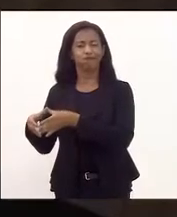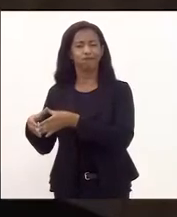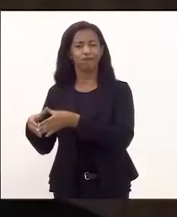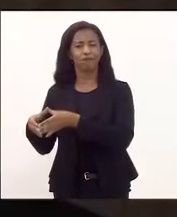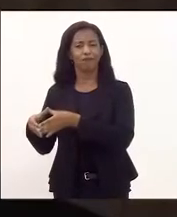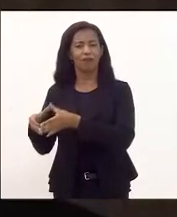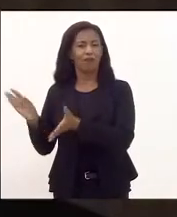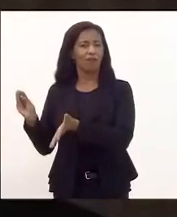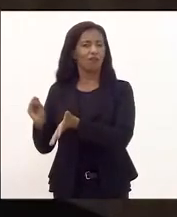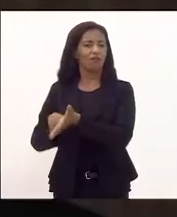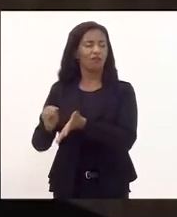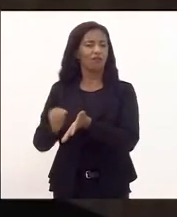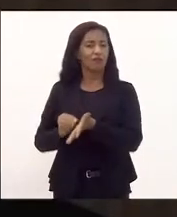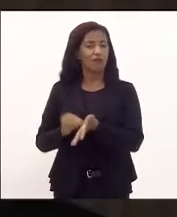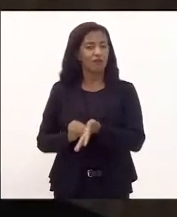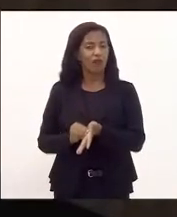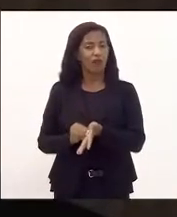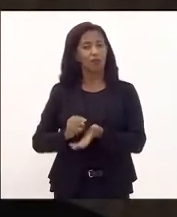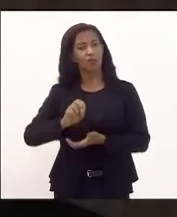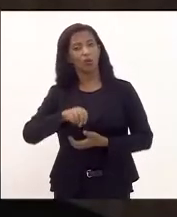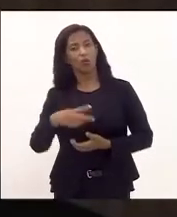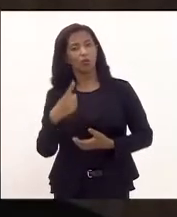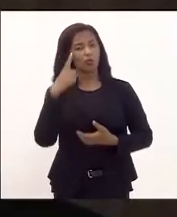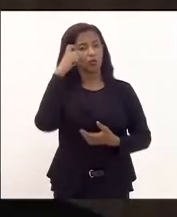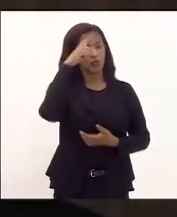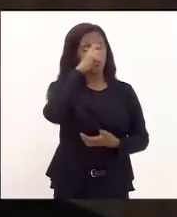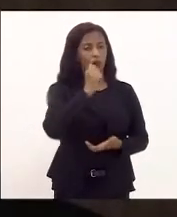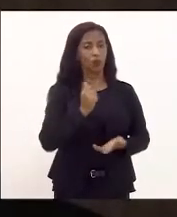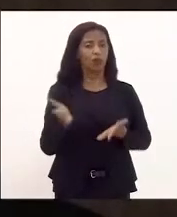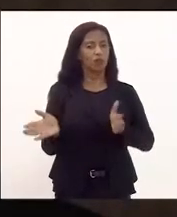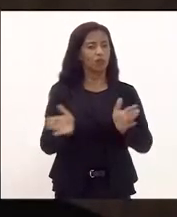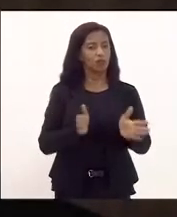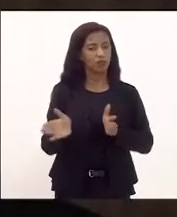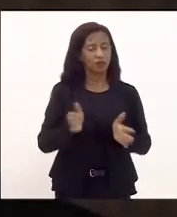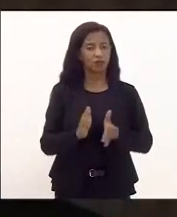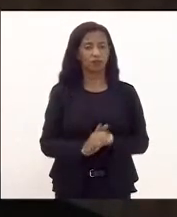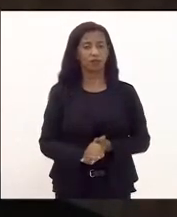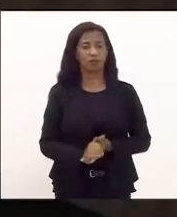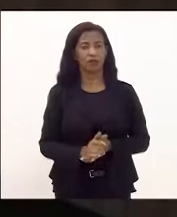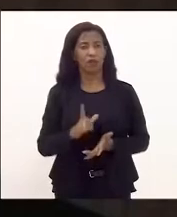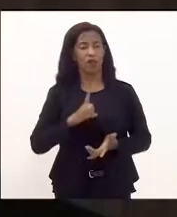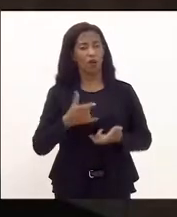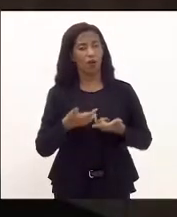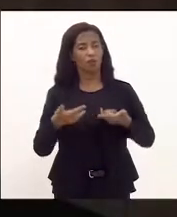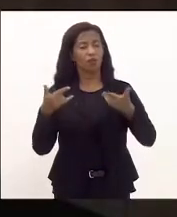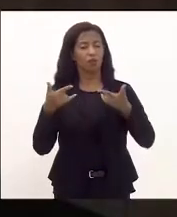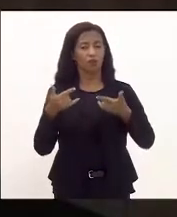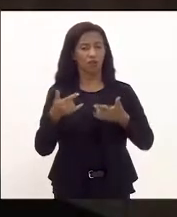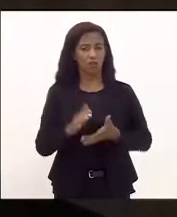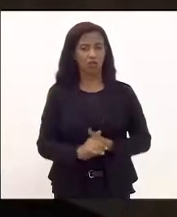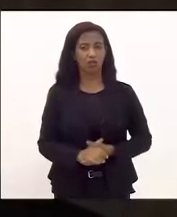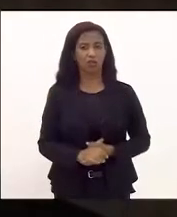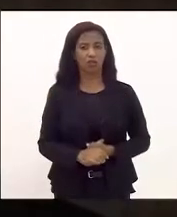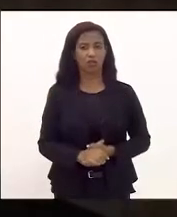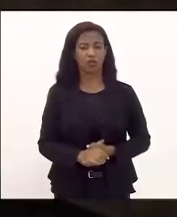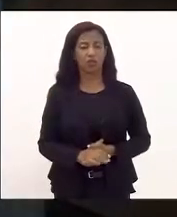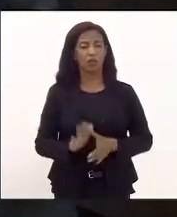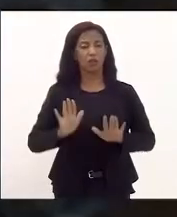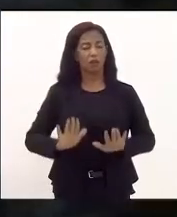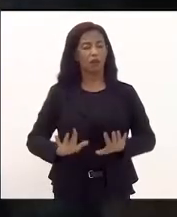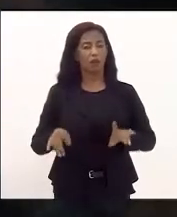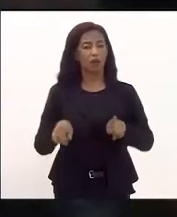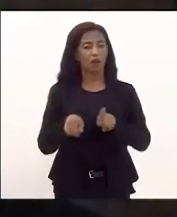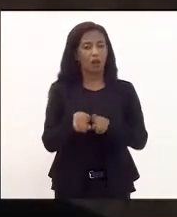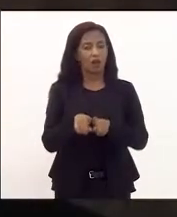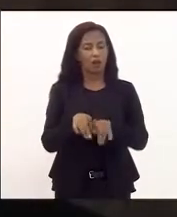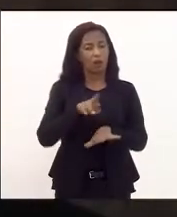à falta, né, ou a dificuldade de acesso ao absorvente íntimo, mas